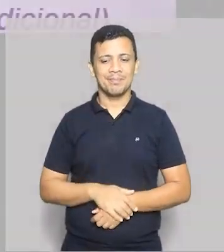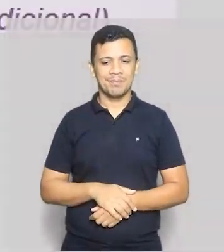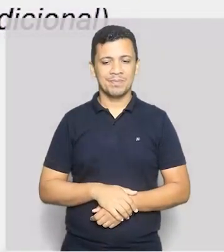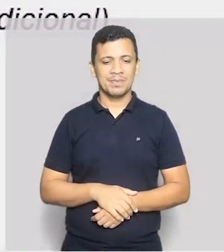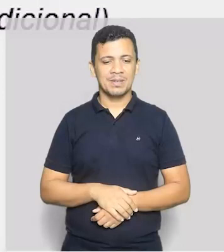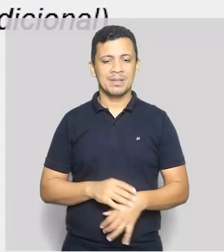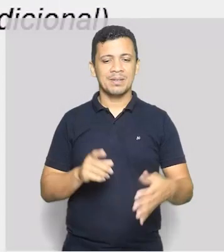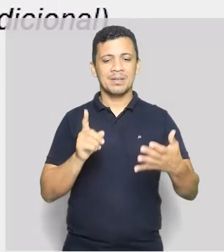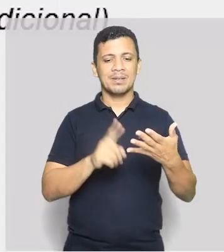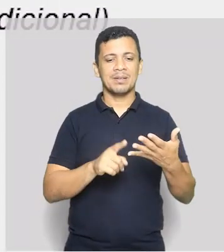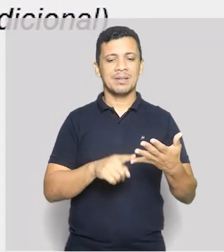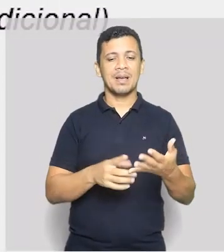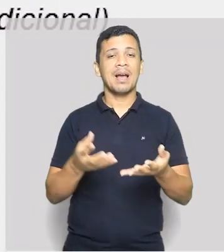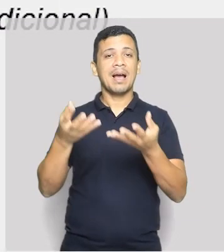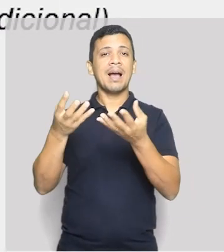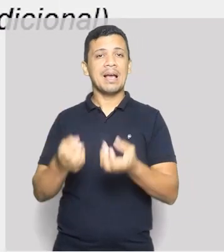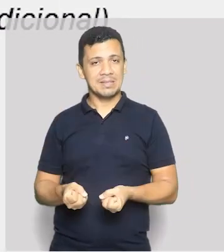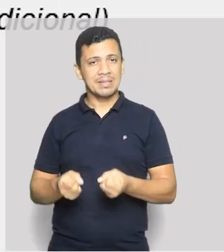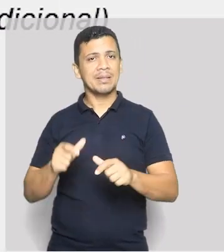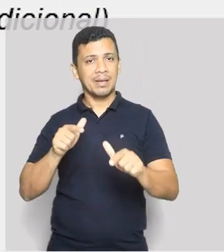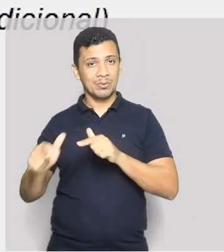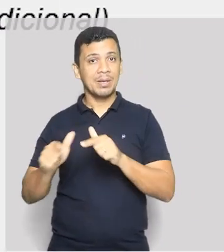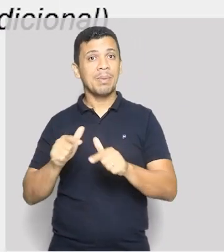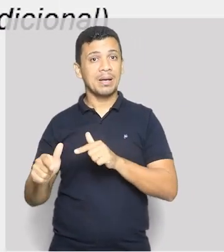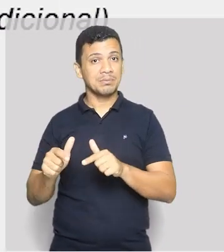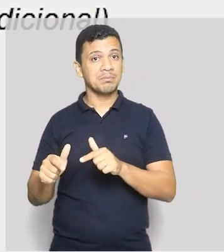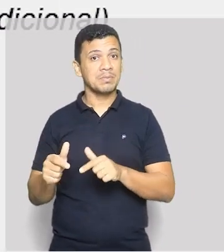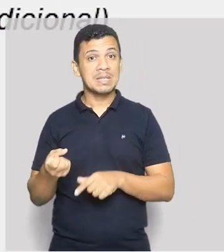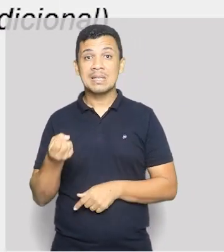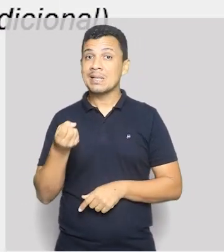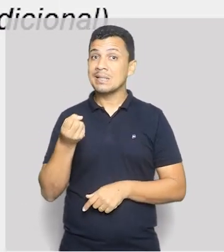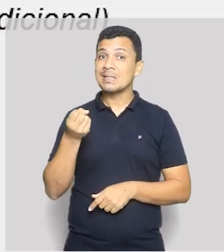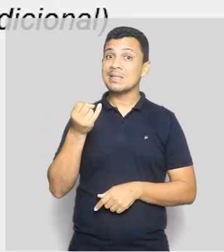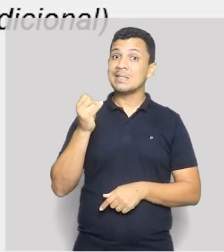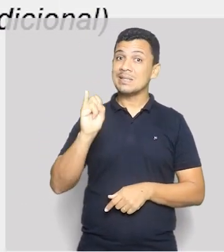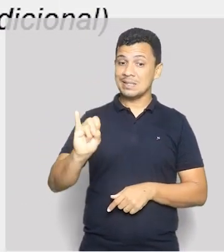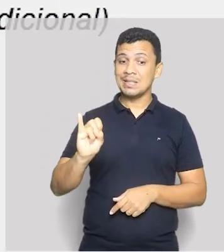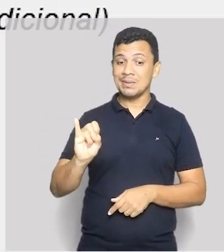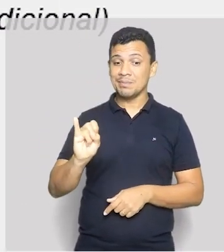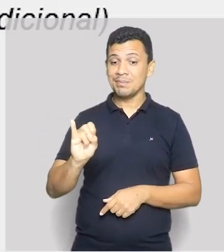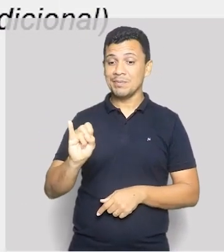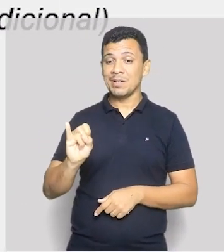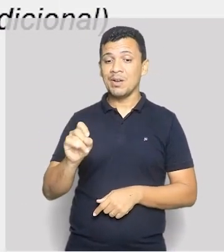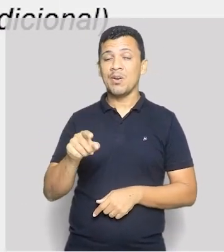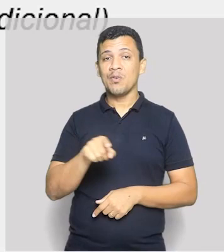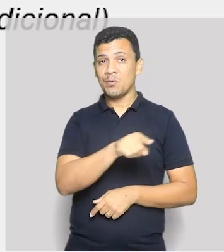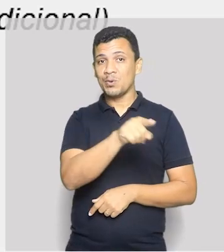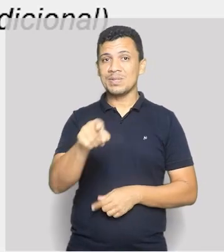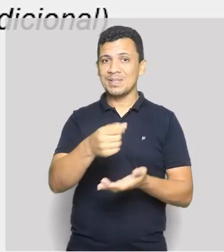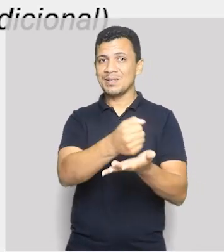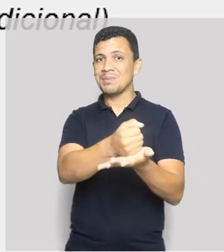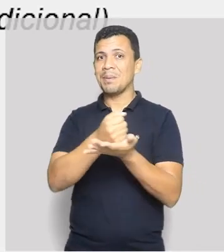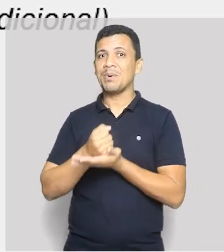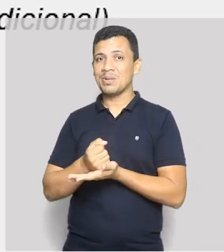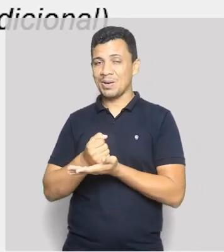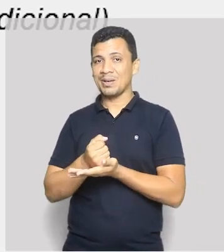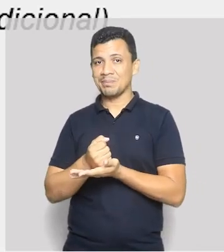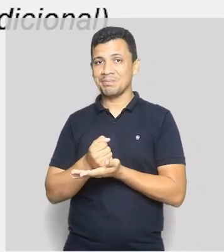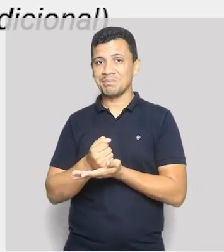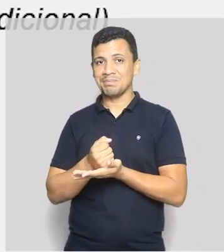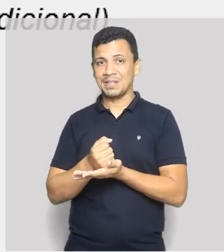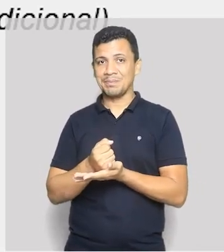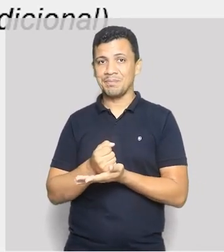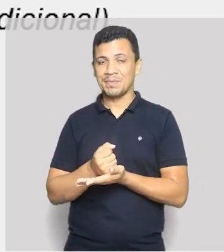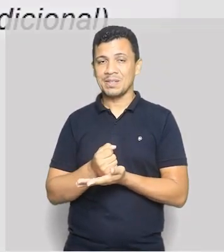frase de baixo, eu aceitarei o cargo com uma condição. Qual a condição? Se vocês me apoiarem. Caso vocês me